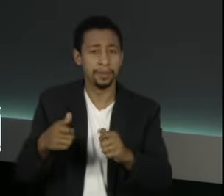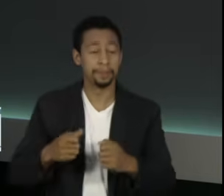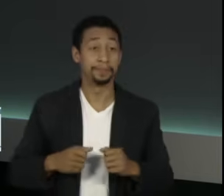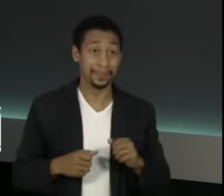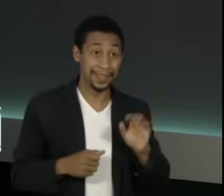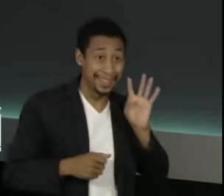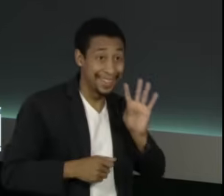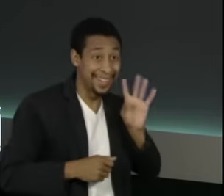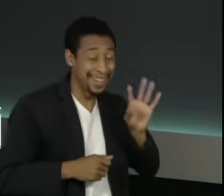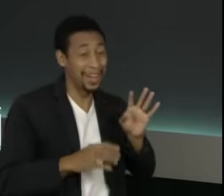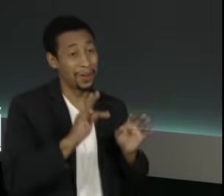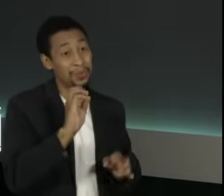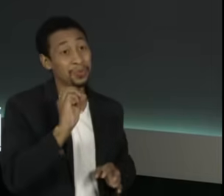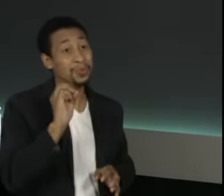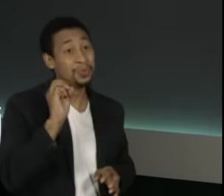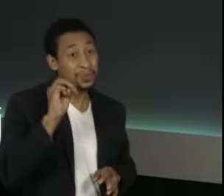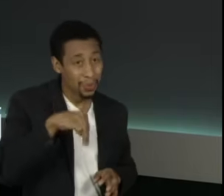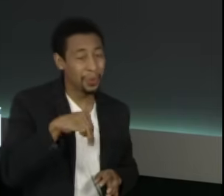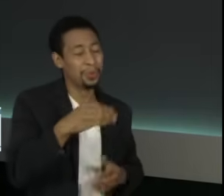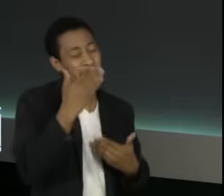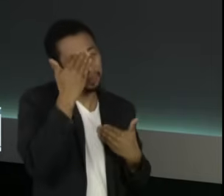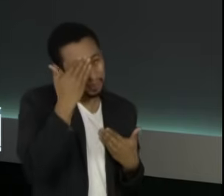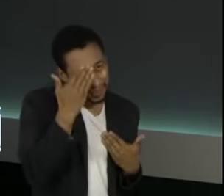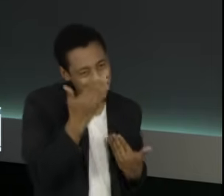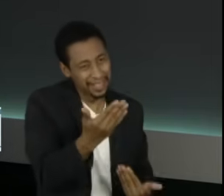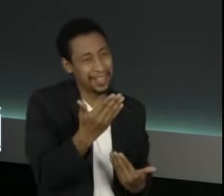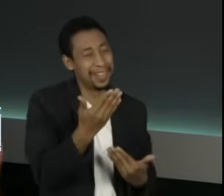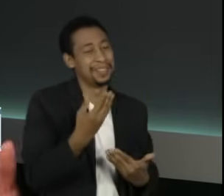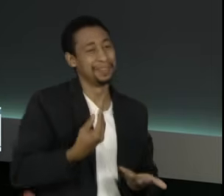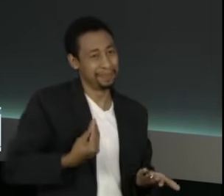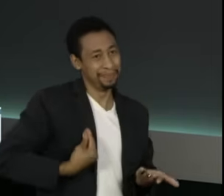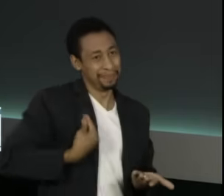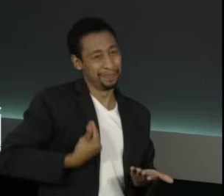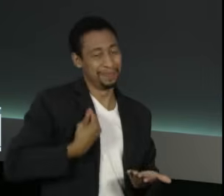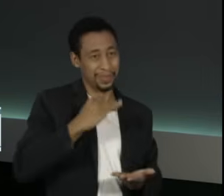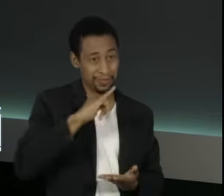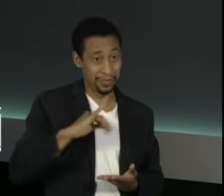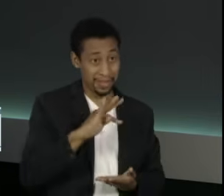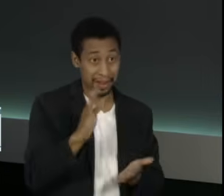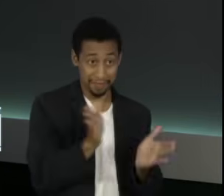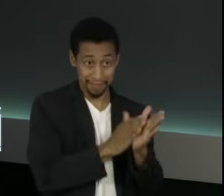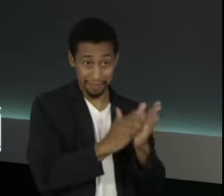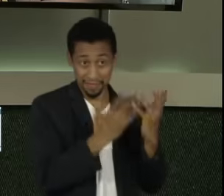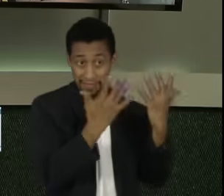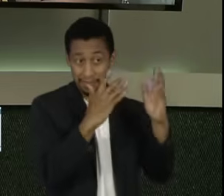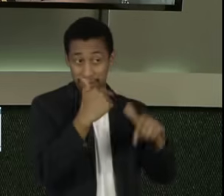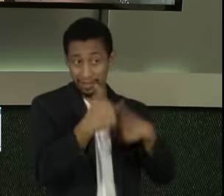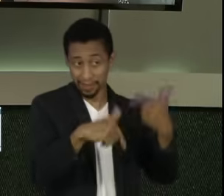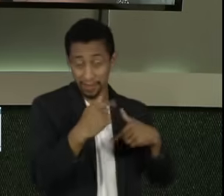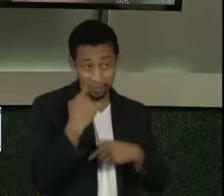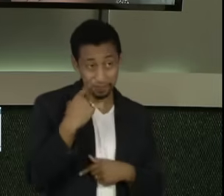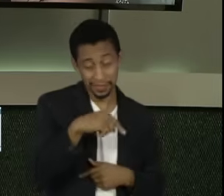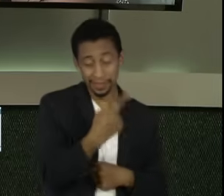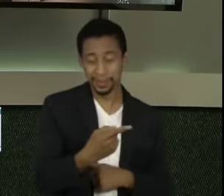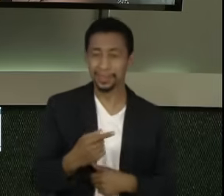Tom Valentim, super obrigada por estar conosco aqui no Jornal da Tarde. Parabéns pelo trabalho, até a próxima. Eu que